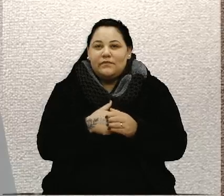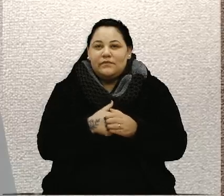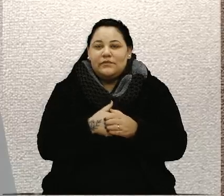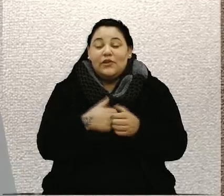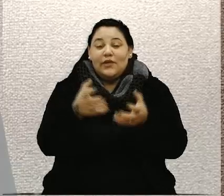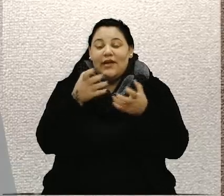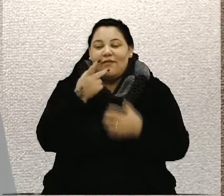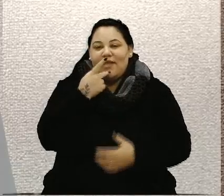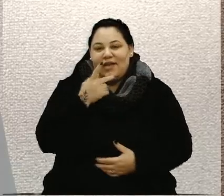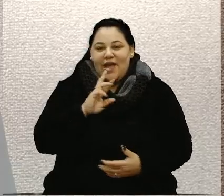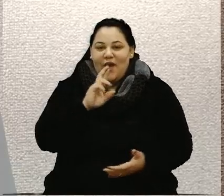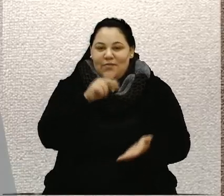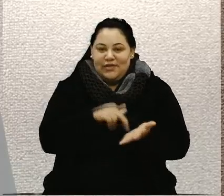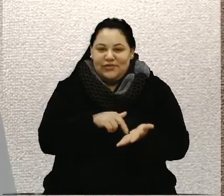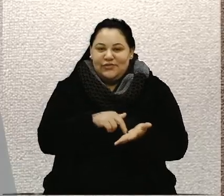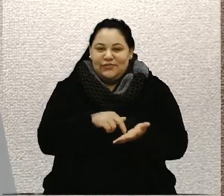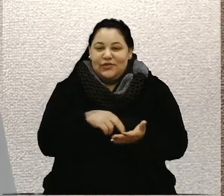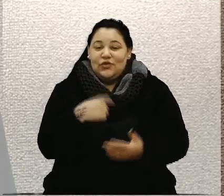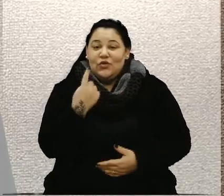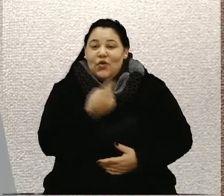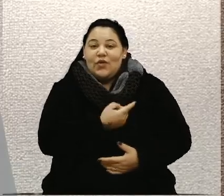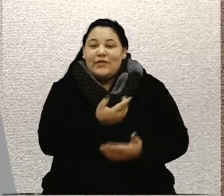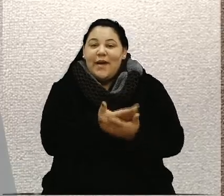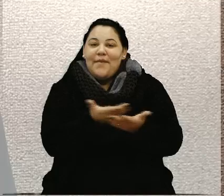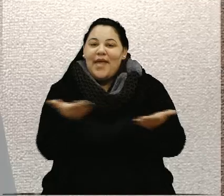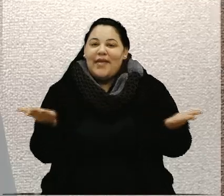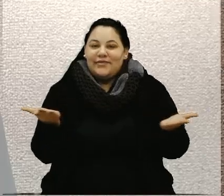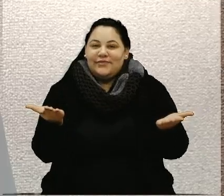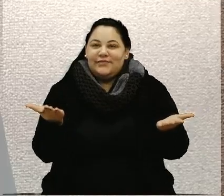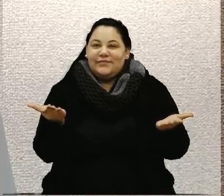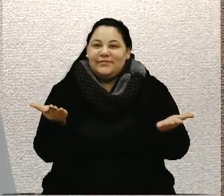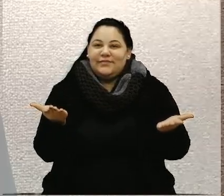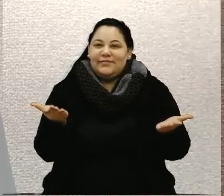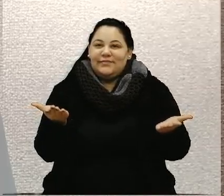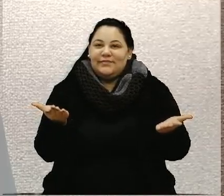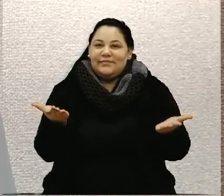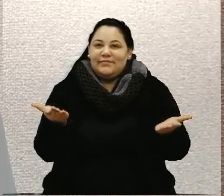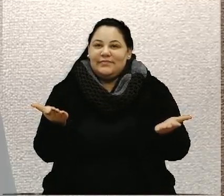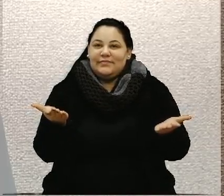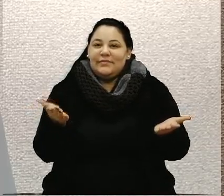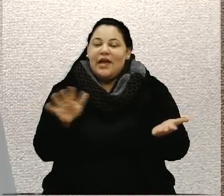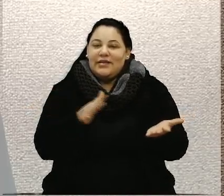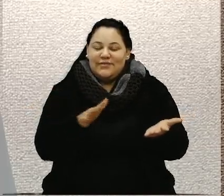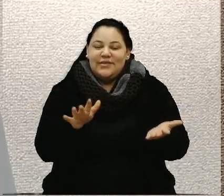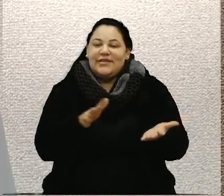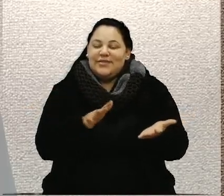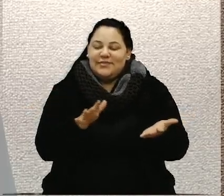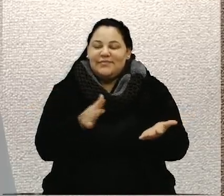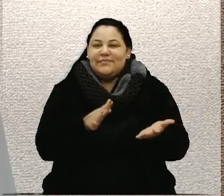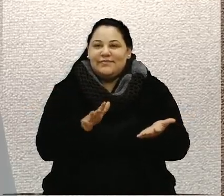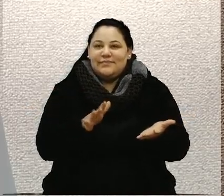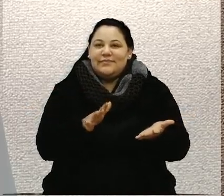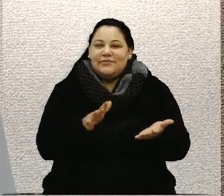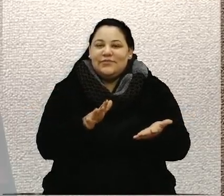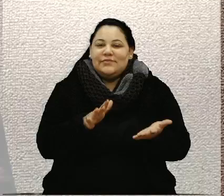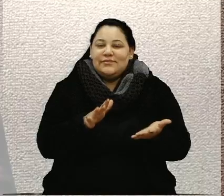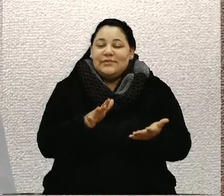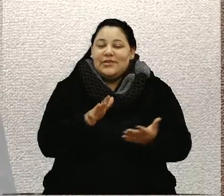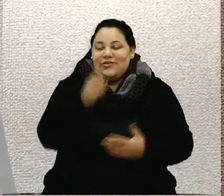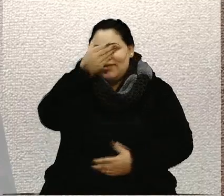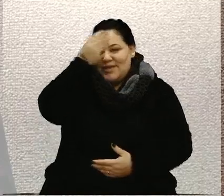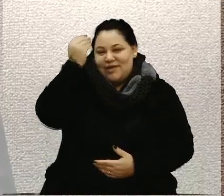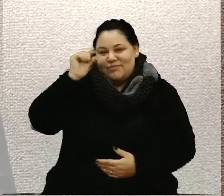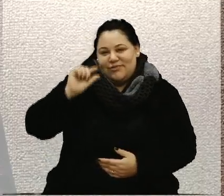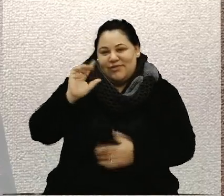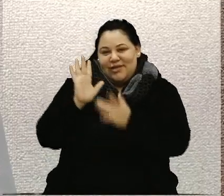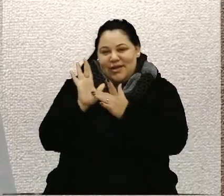Dizer que realmente o nosso ambiente, às vezes, a gente deixa Deus ou Jesus